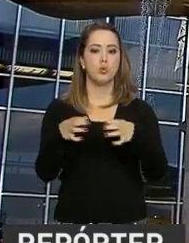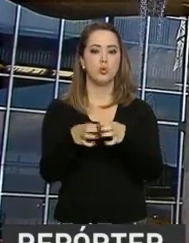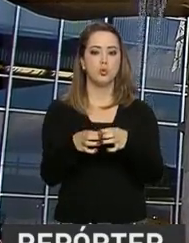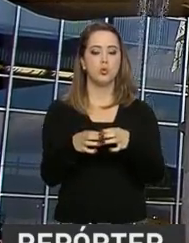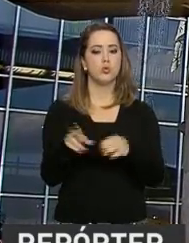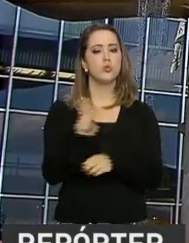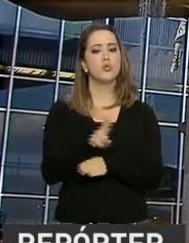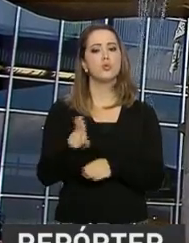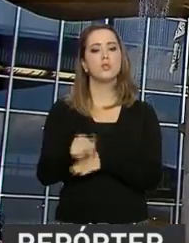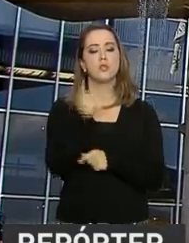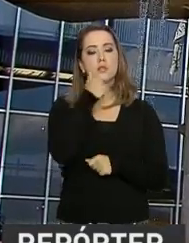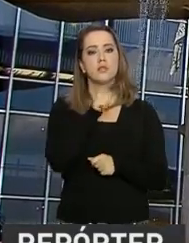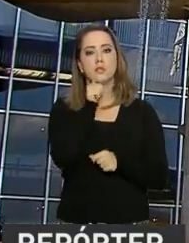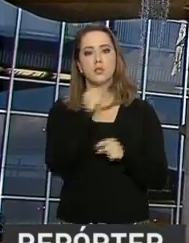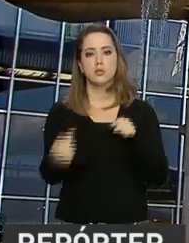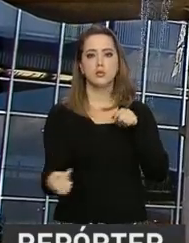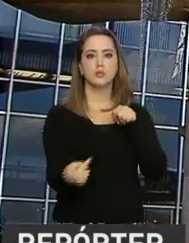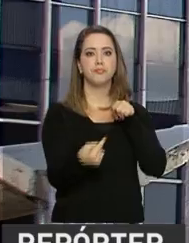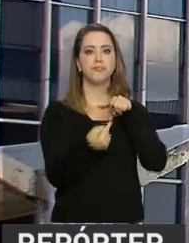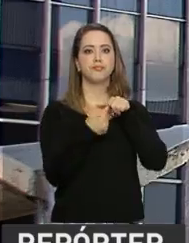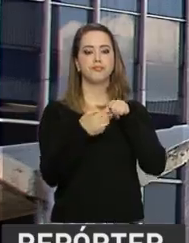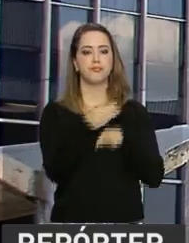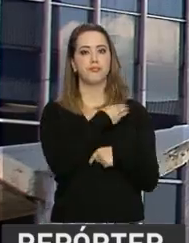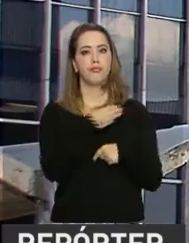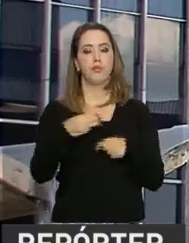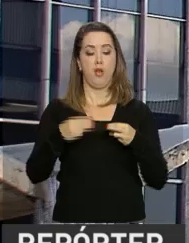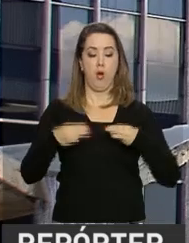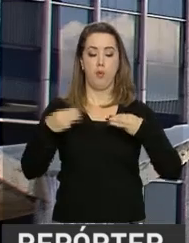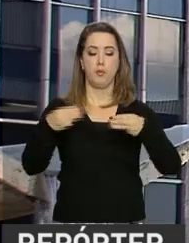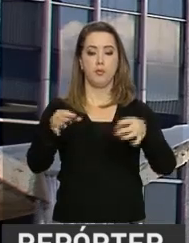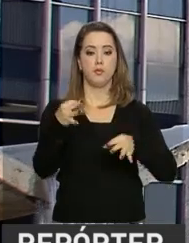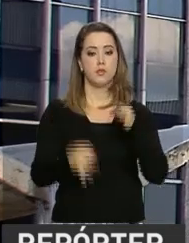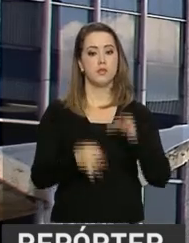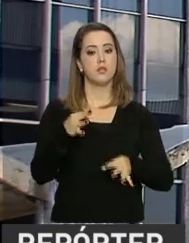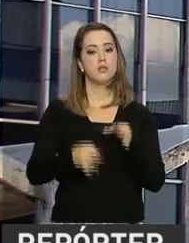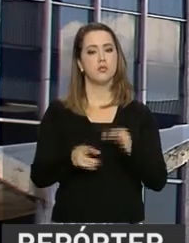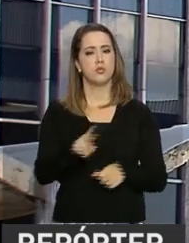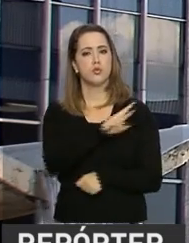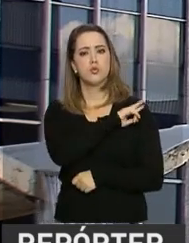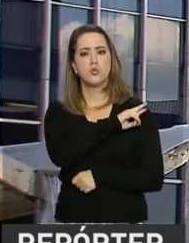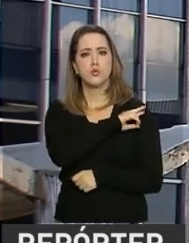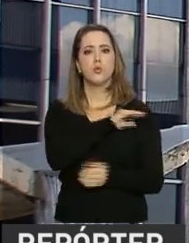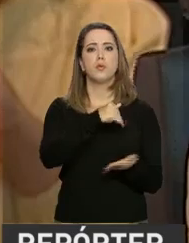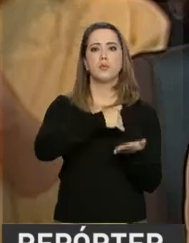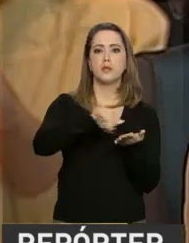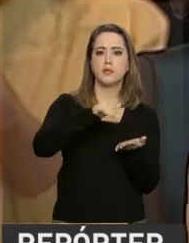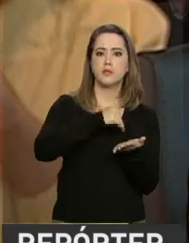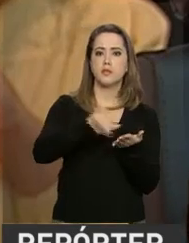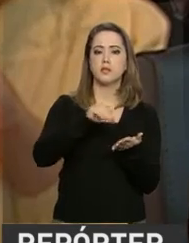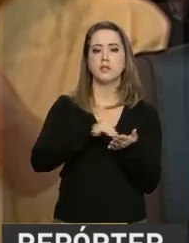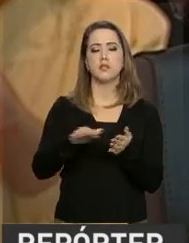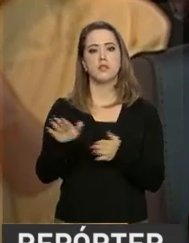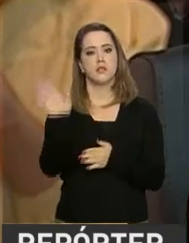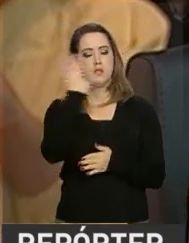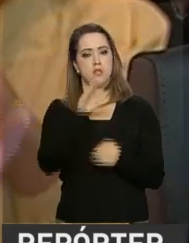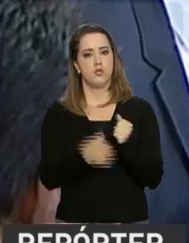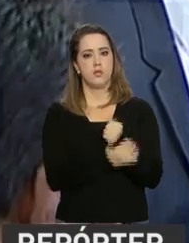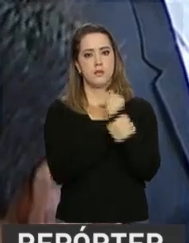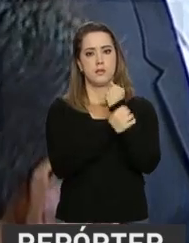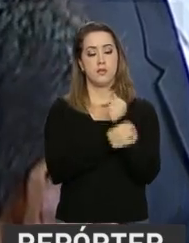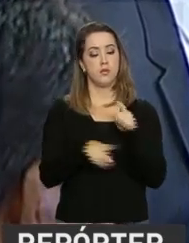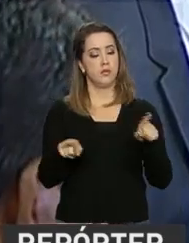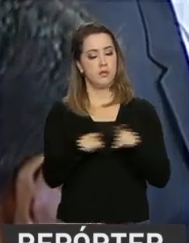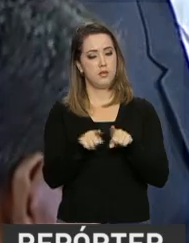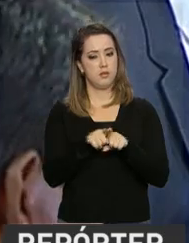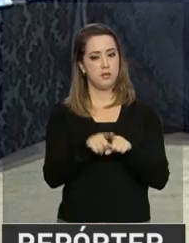diretamente ligado ao Ministério da Justiça com representantes da secretaria nacional de segurança pública da Secretaria das mulheres